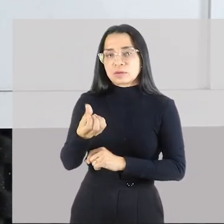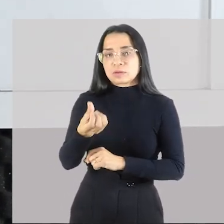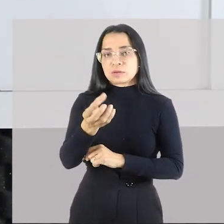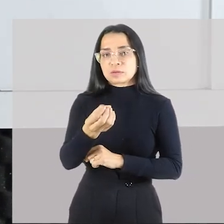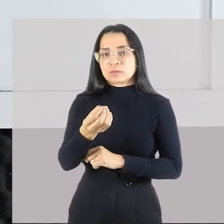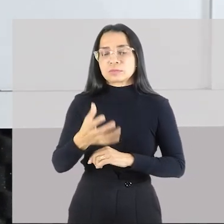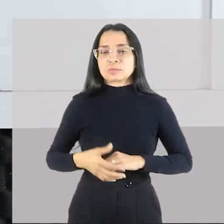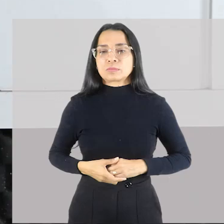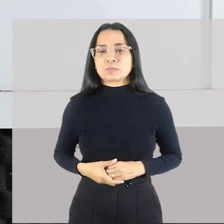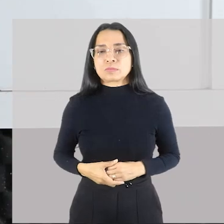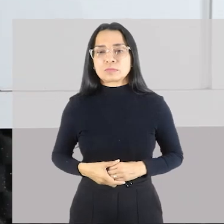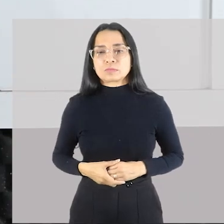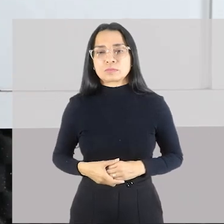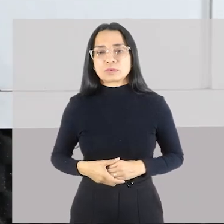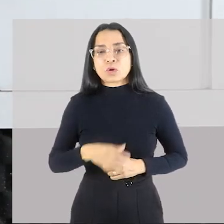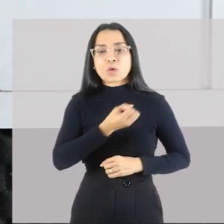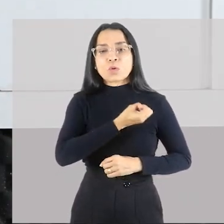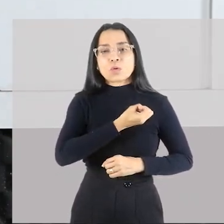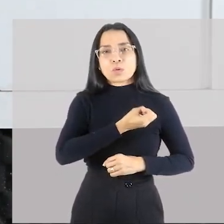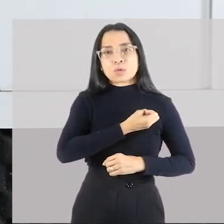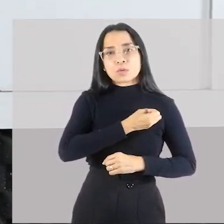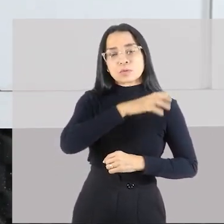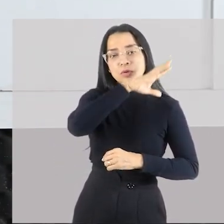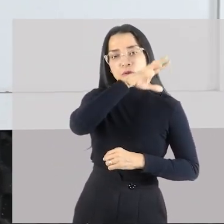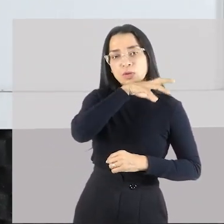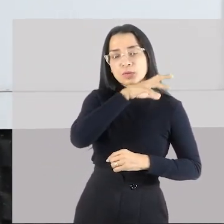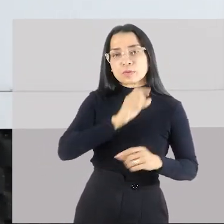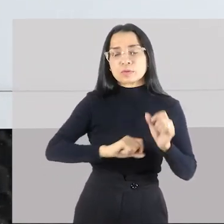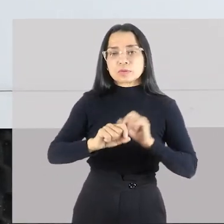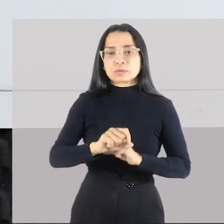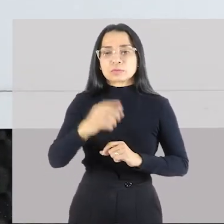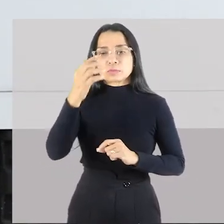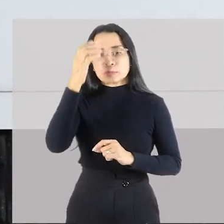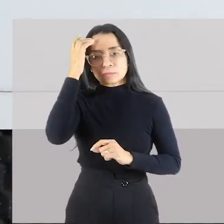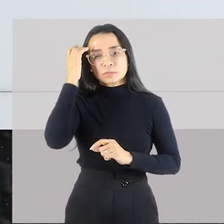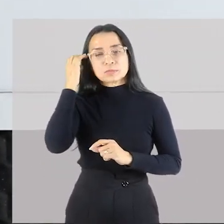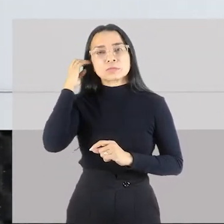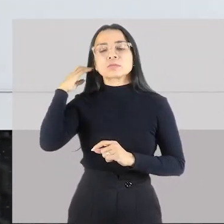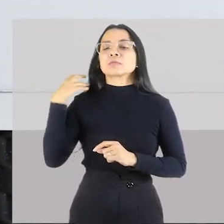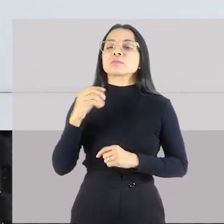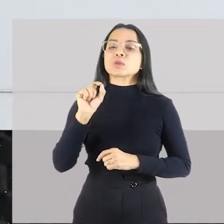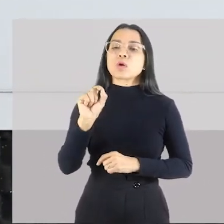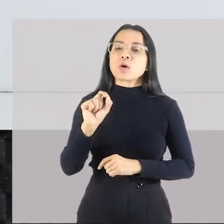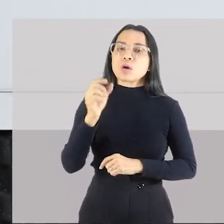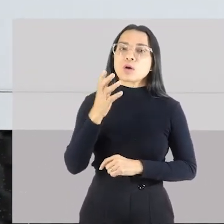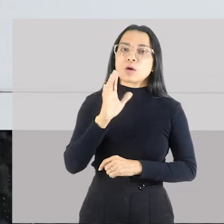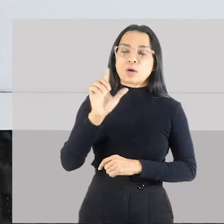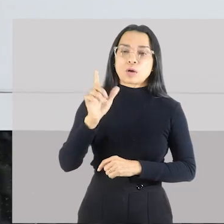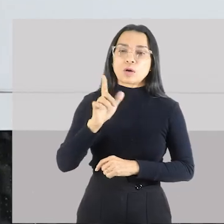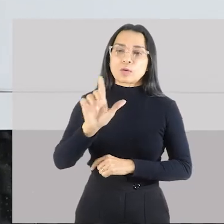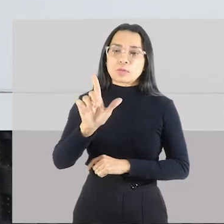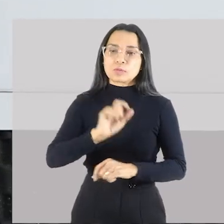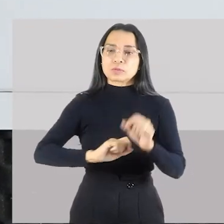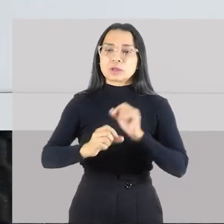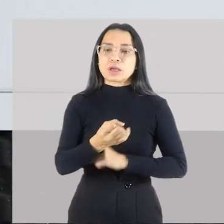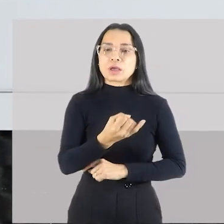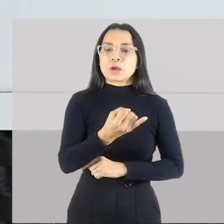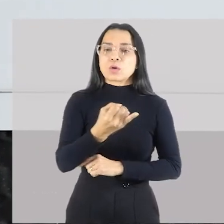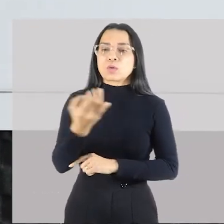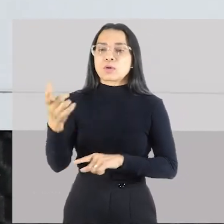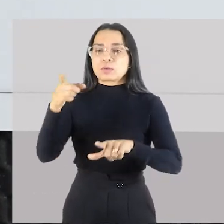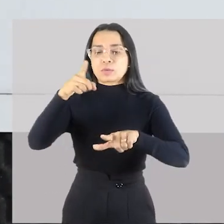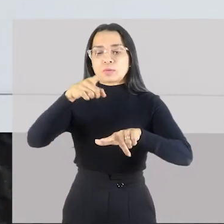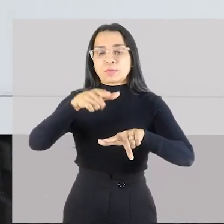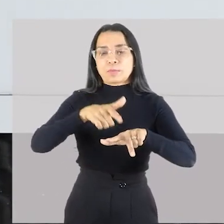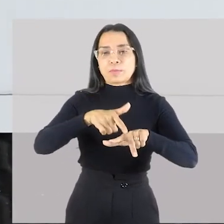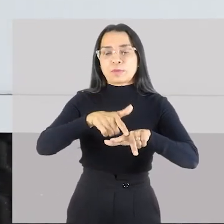60. Número de animais. Número de animais. Agora, outra situação é a quantidade de pés.